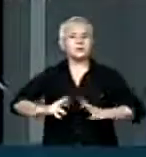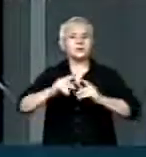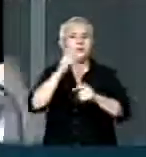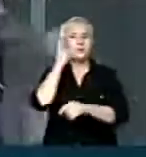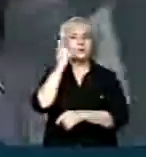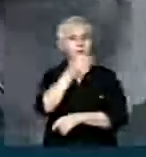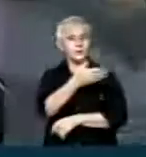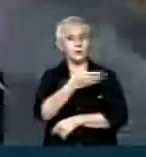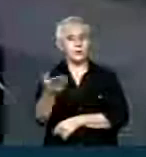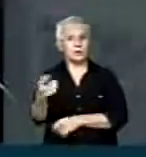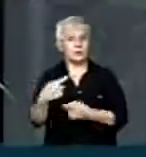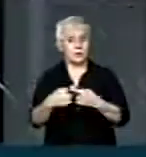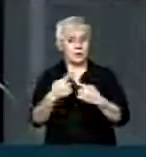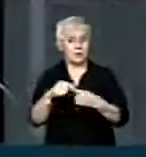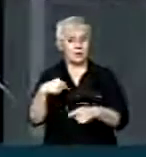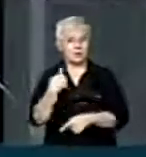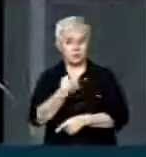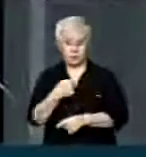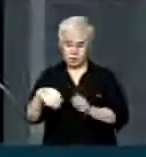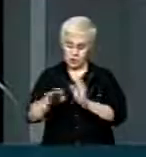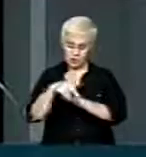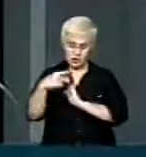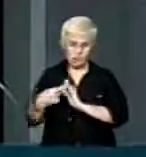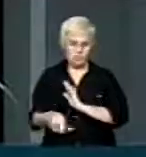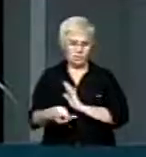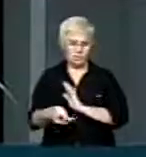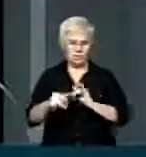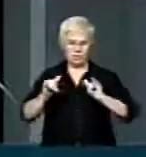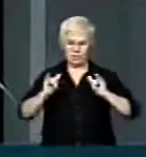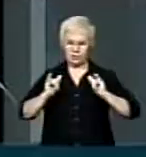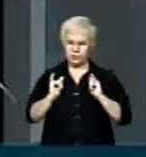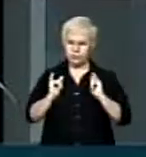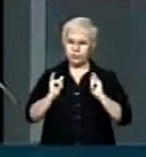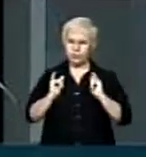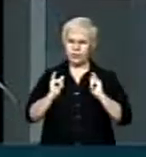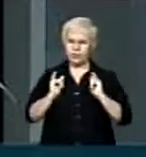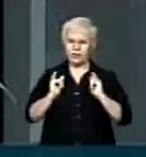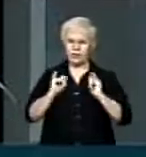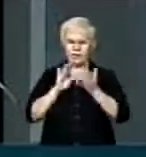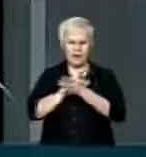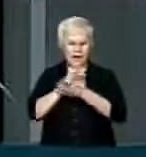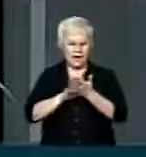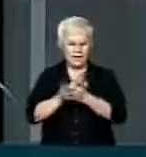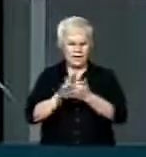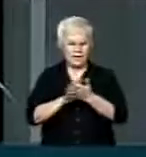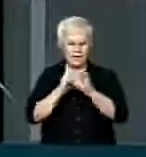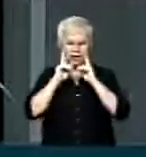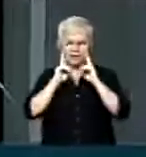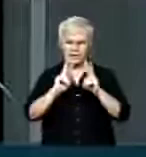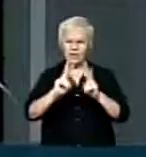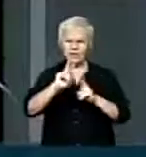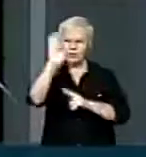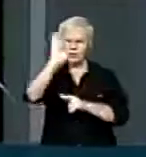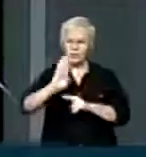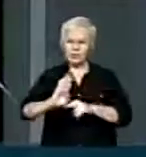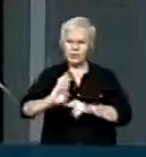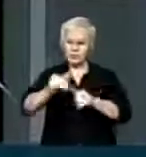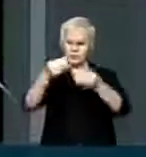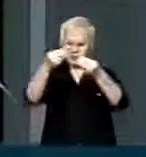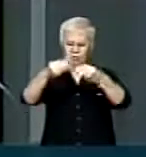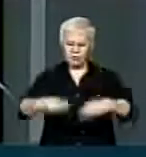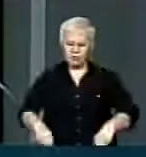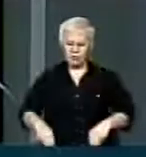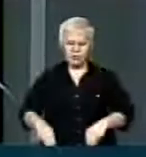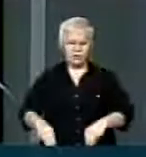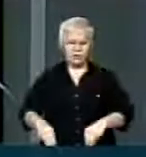parlamentares, porque nós não viemos aqui para essa casa para ficar aqui de braços cruzados, vendo o país indo à bancarrota e vendo a herança